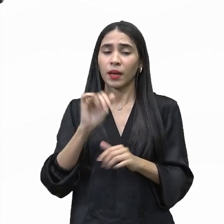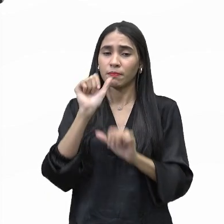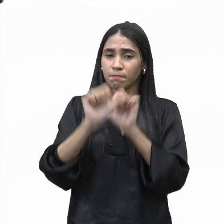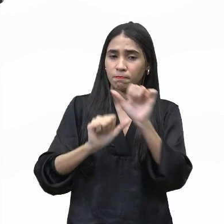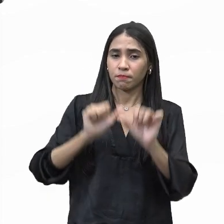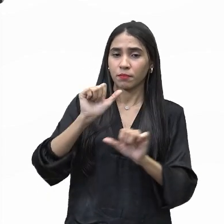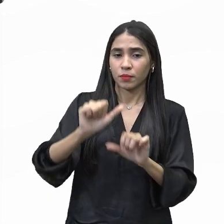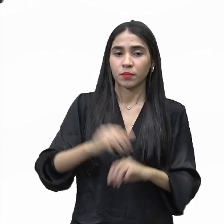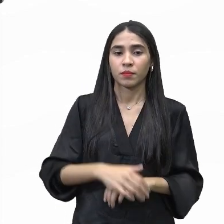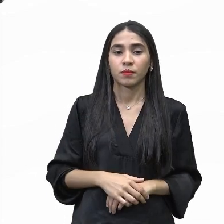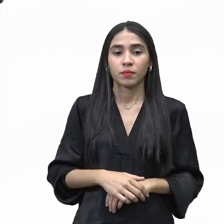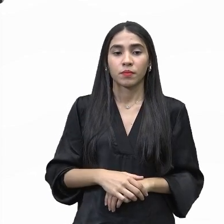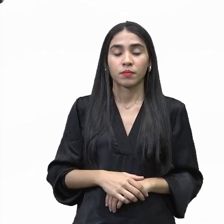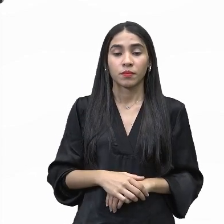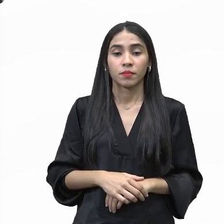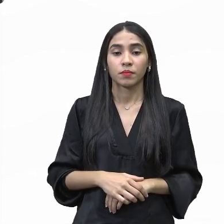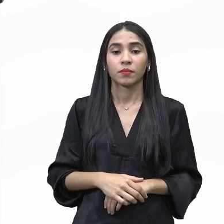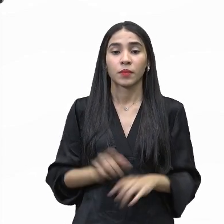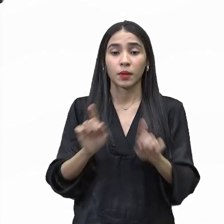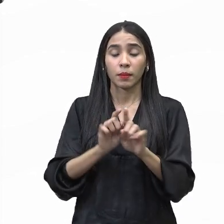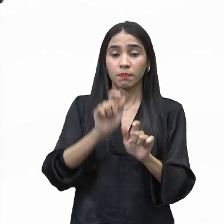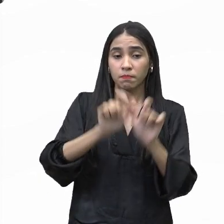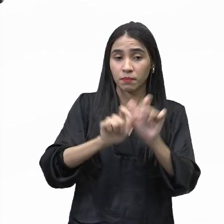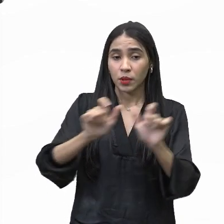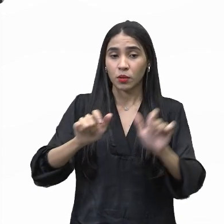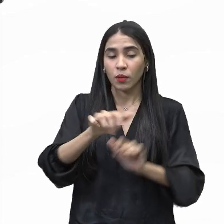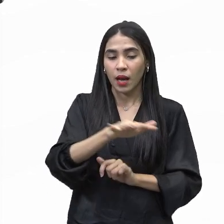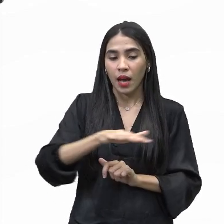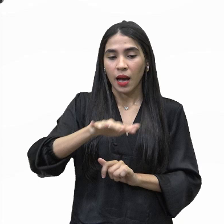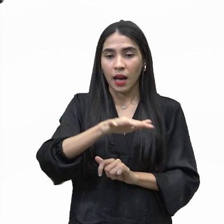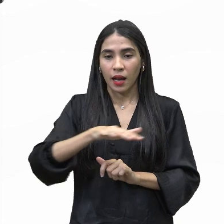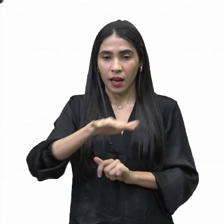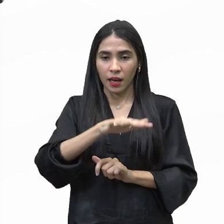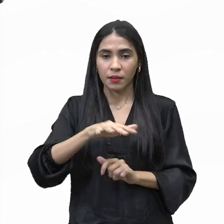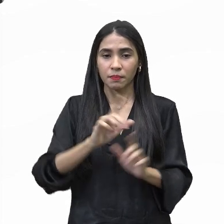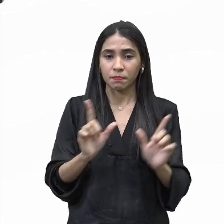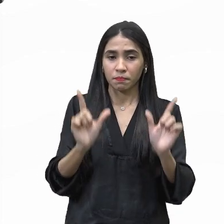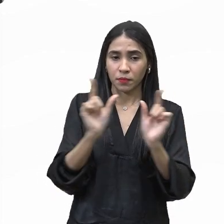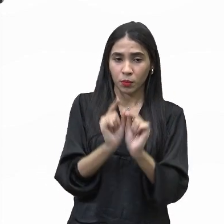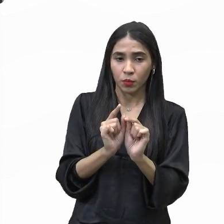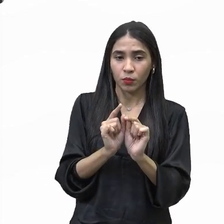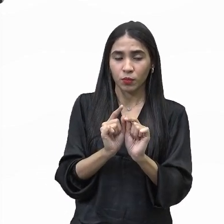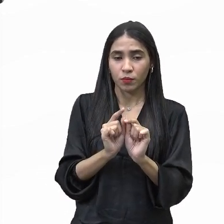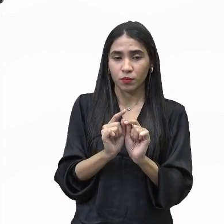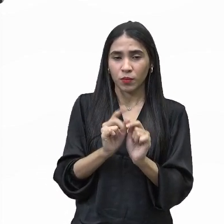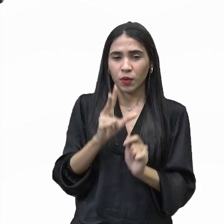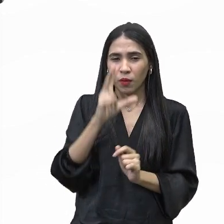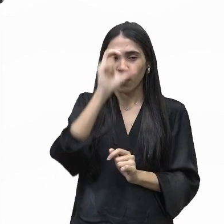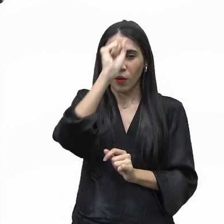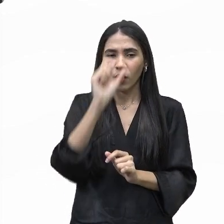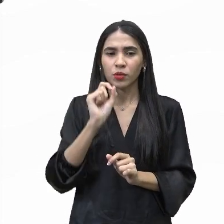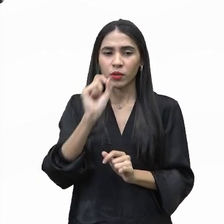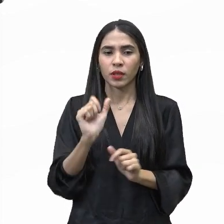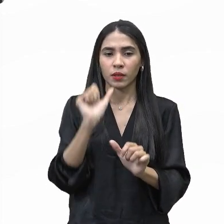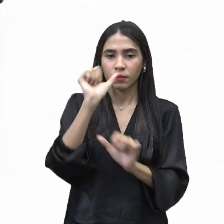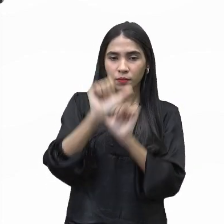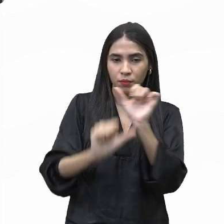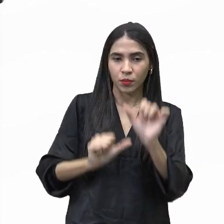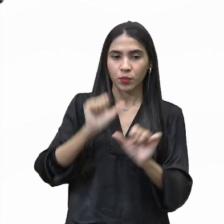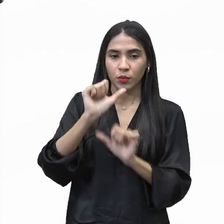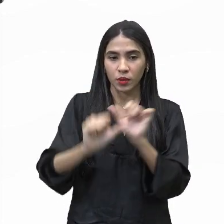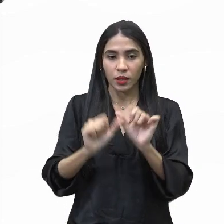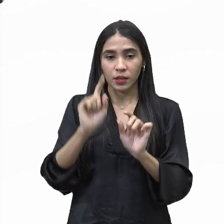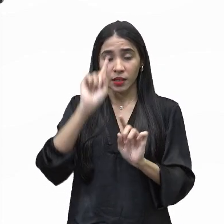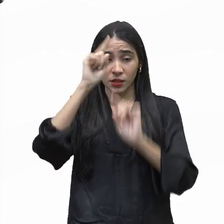aparecendo. Na aglomeração de pessoas em áreas menores, intensifica essas trocas e a produção